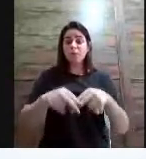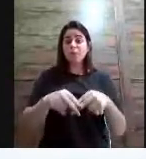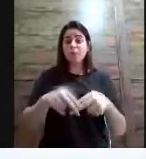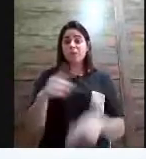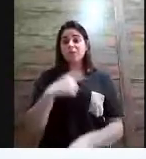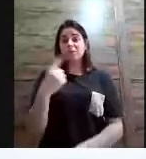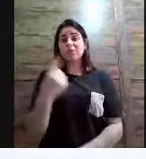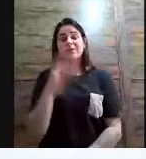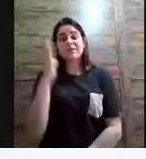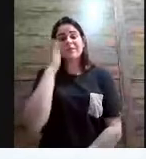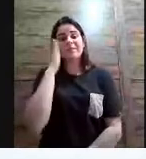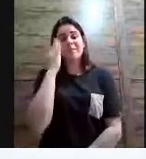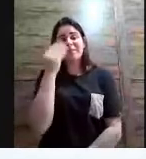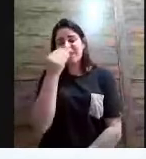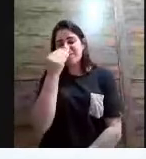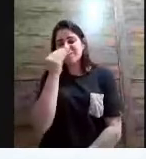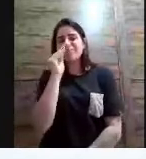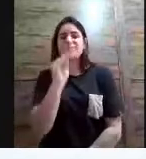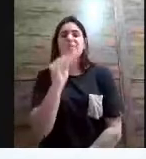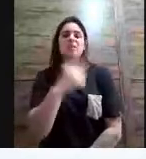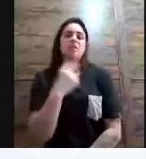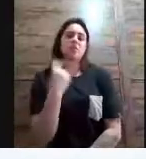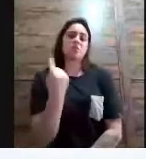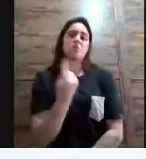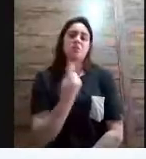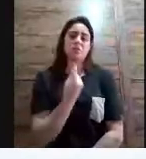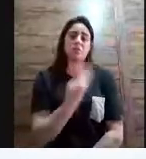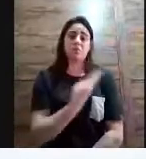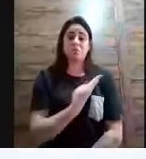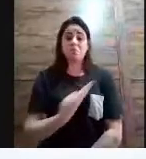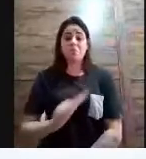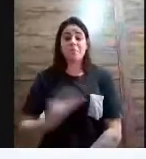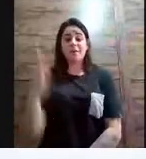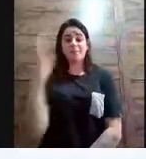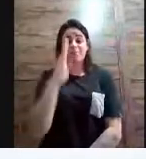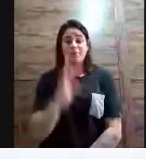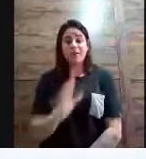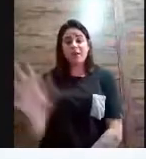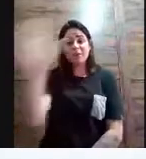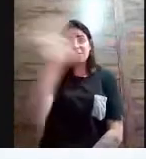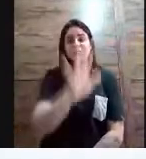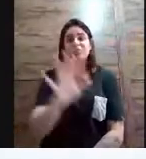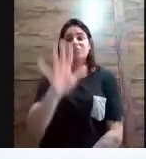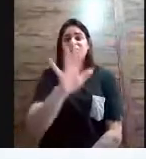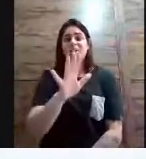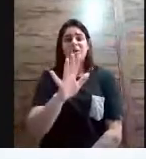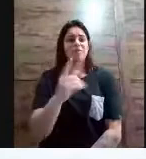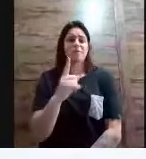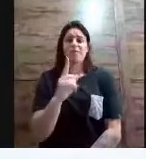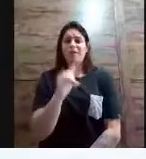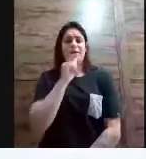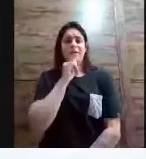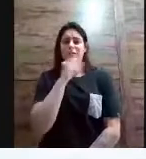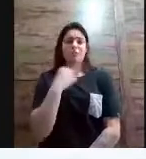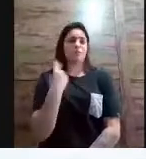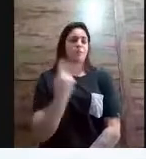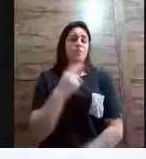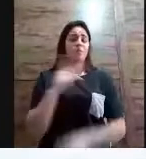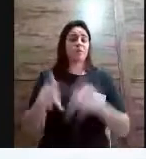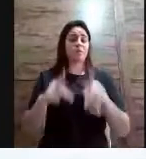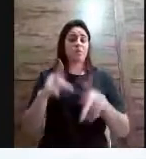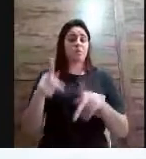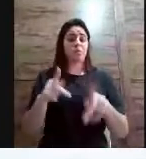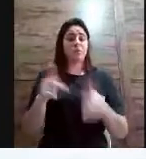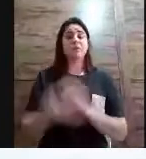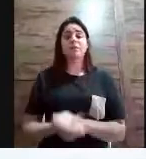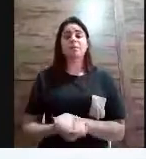dizer que não exista. Uma coisa que eu cito sempre como exemplo, porque eu vi acontecer isso, foi que no início